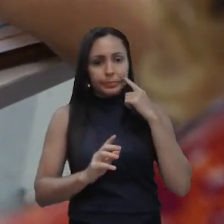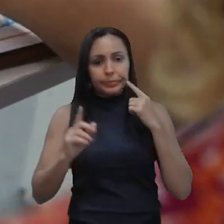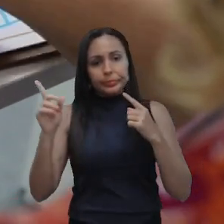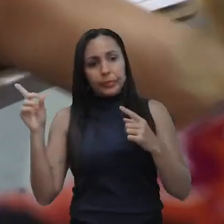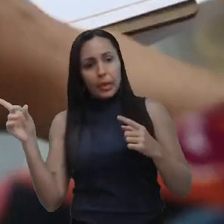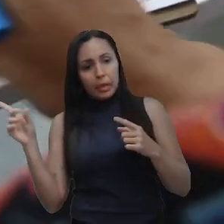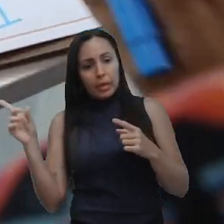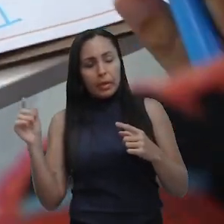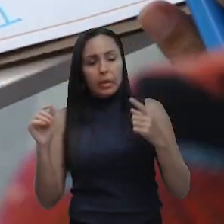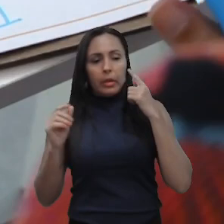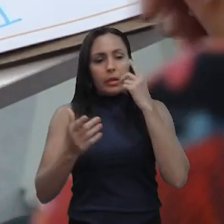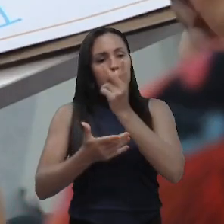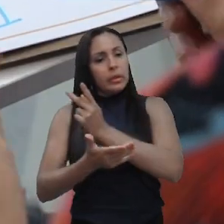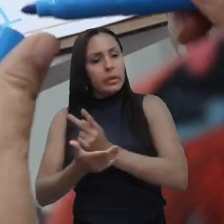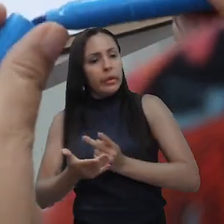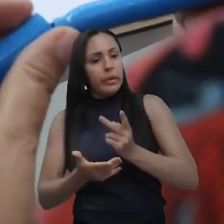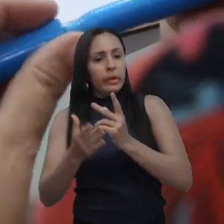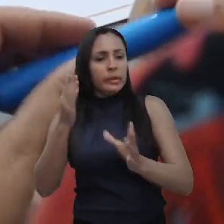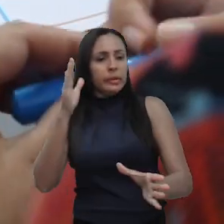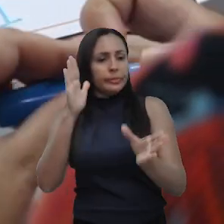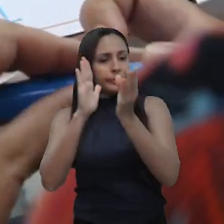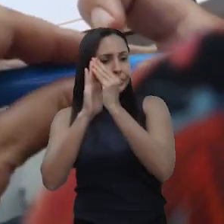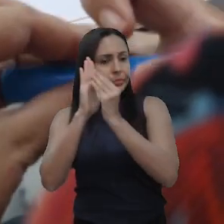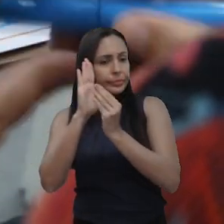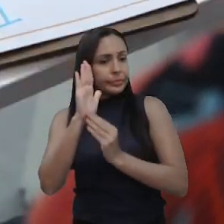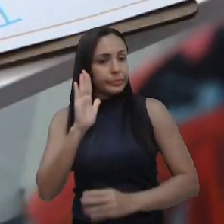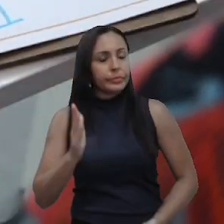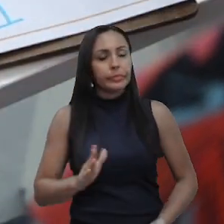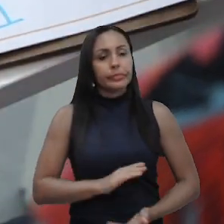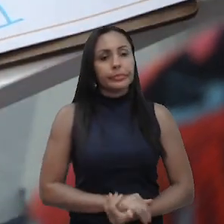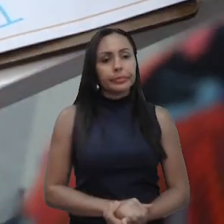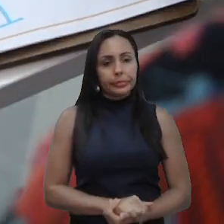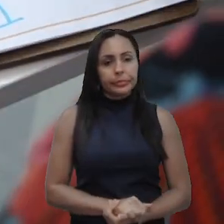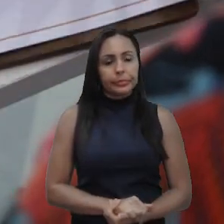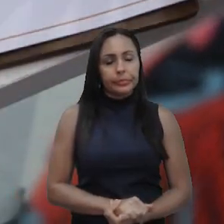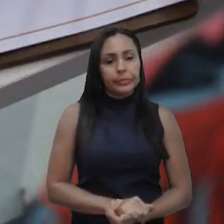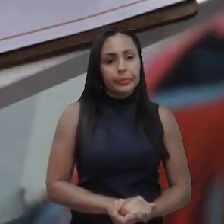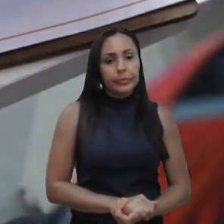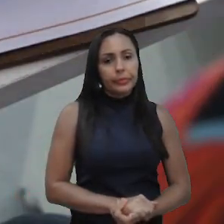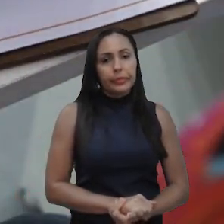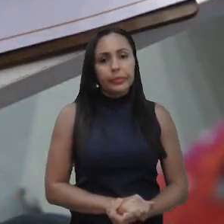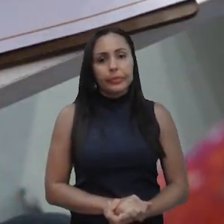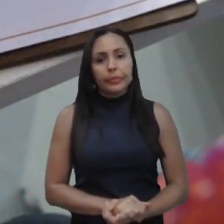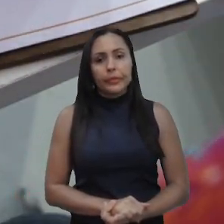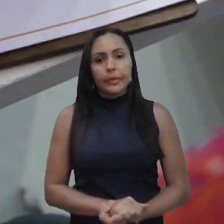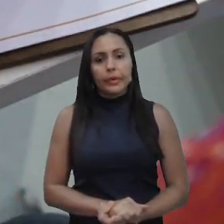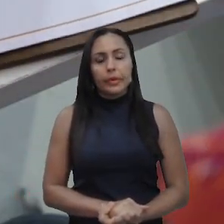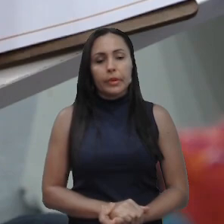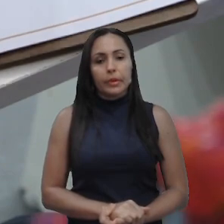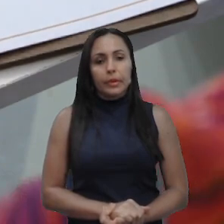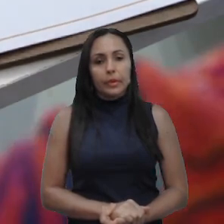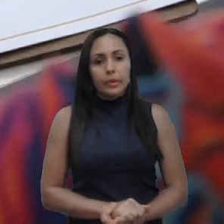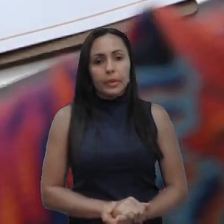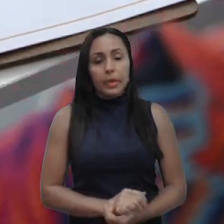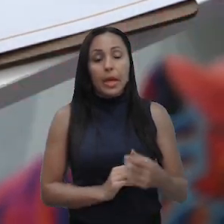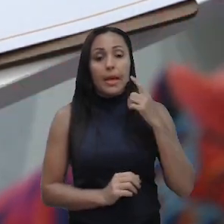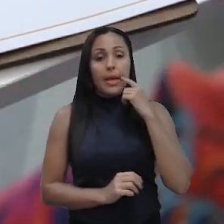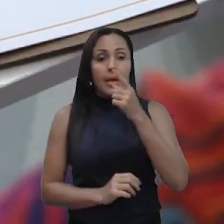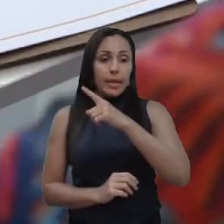no outro, e podemos adicionar também ilustrações. Então, esse grid retangular é um grid que